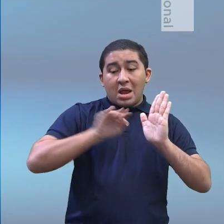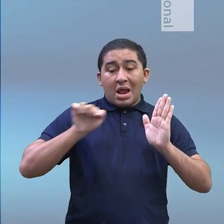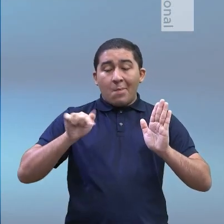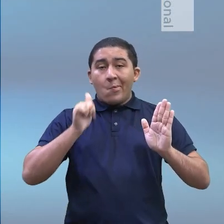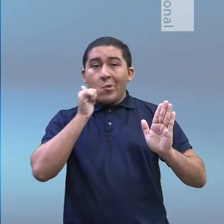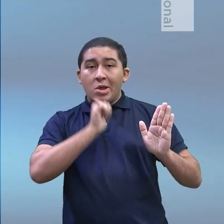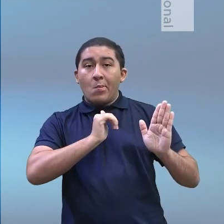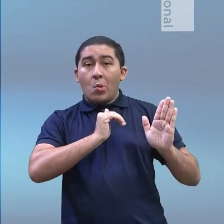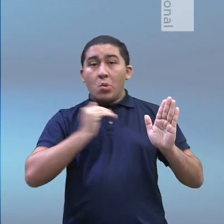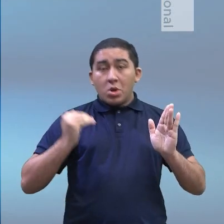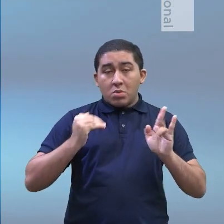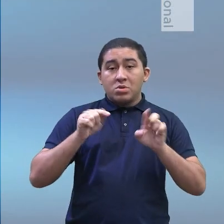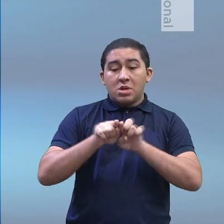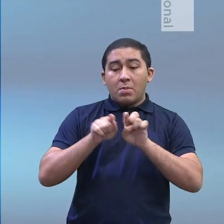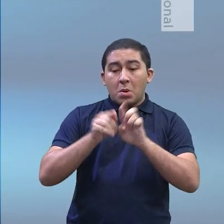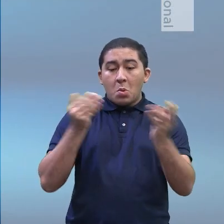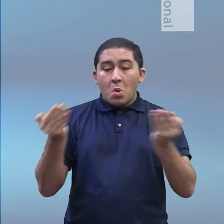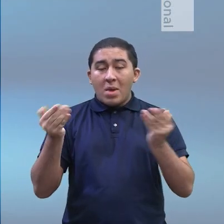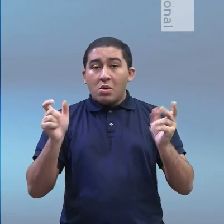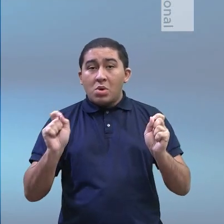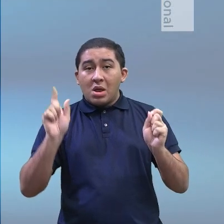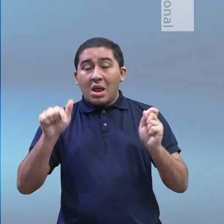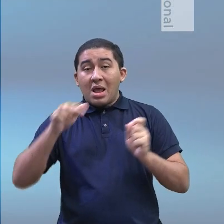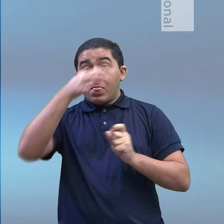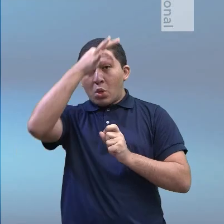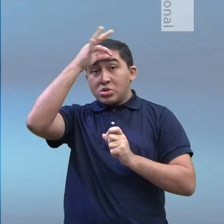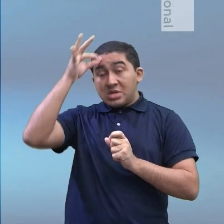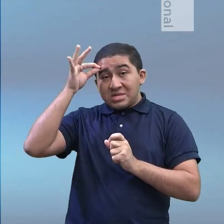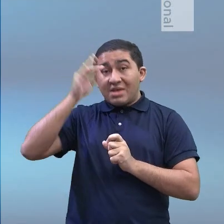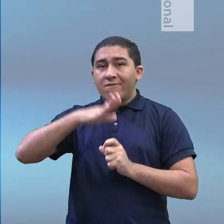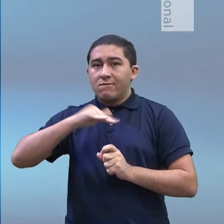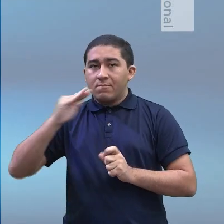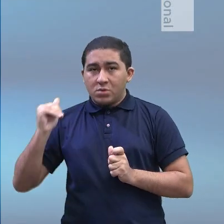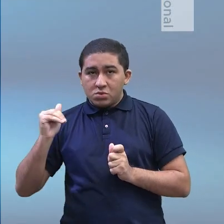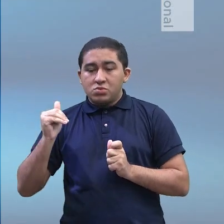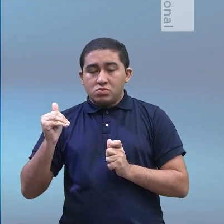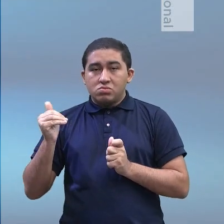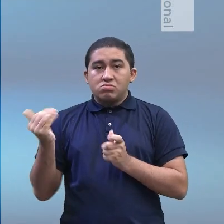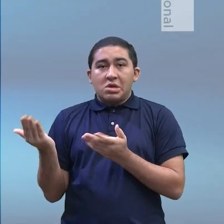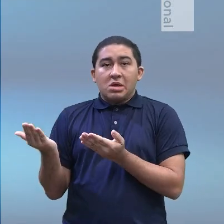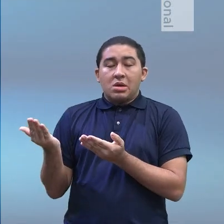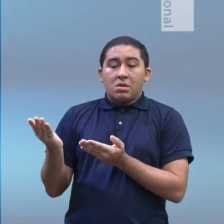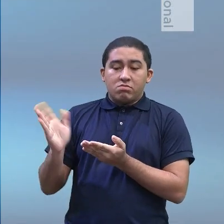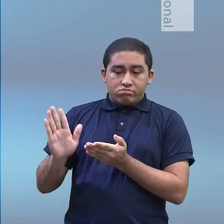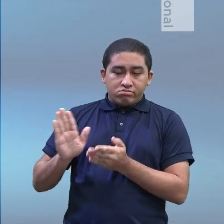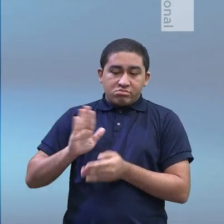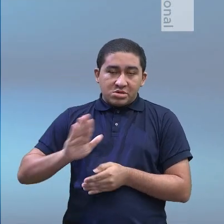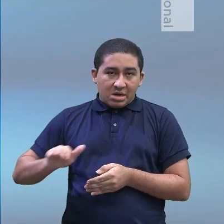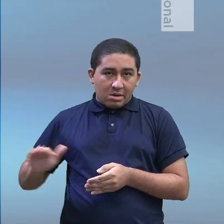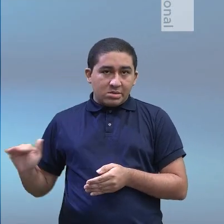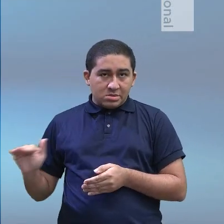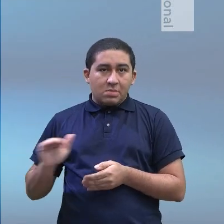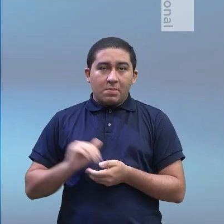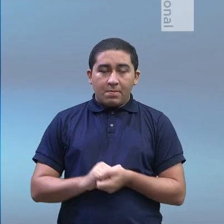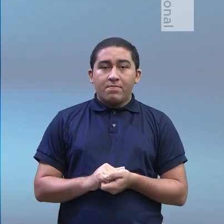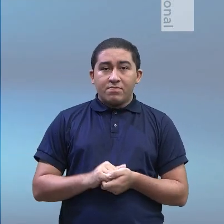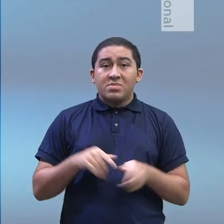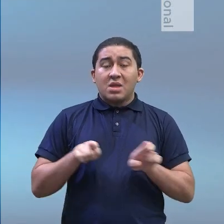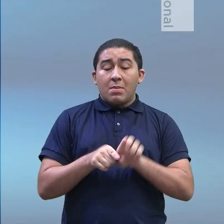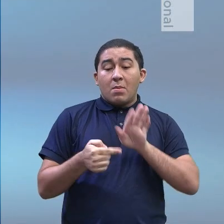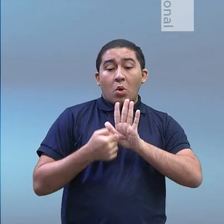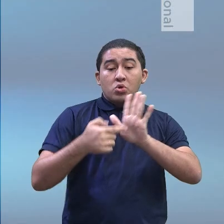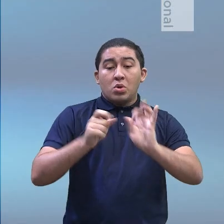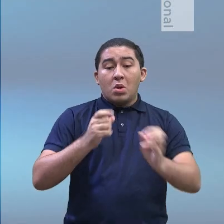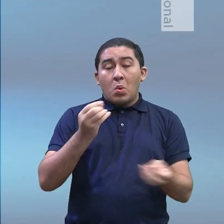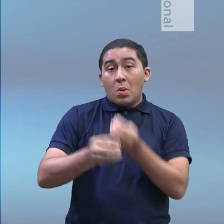caso é a pureza de uma criança, né? E aí ele toca nessa questão crítica da marginalização social que